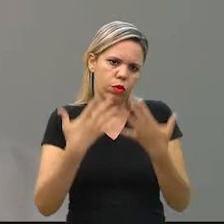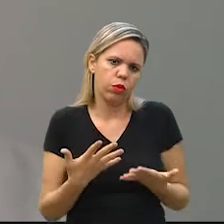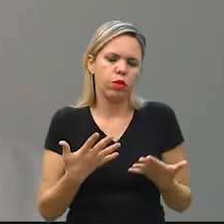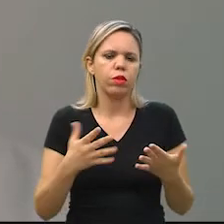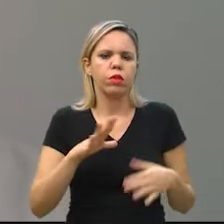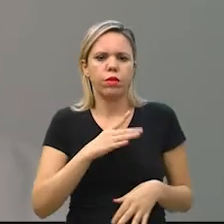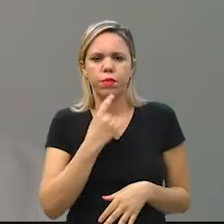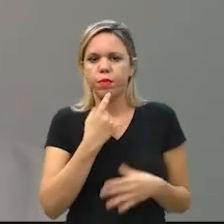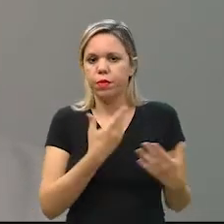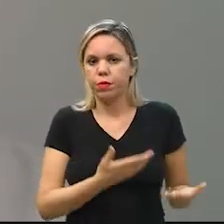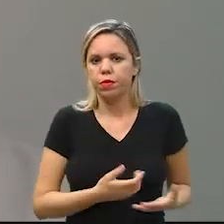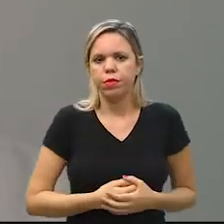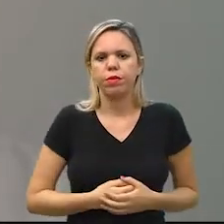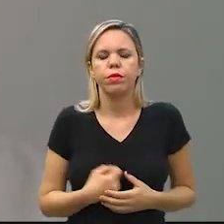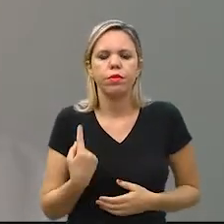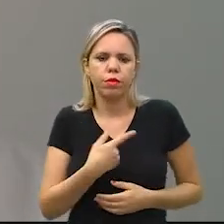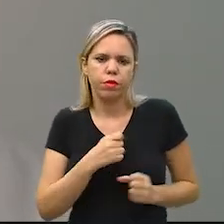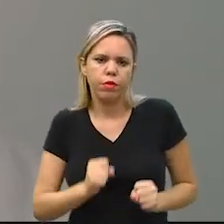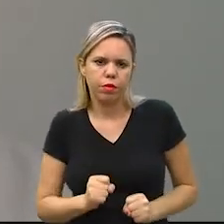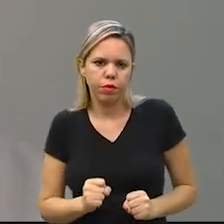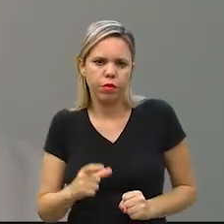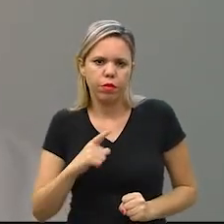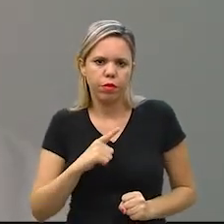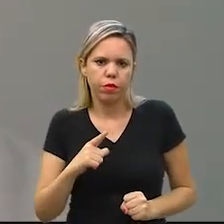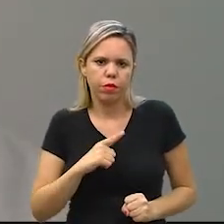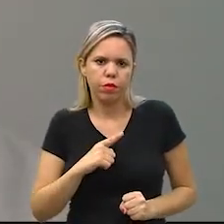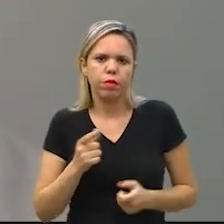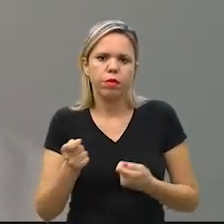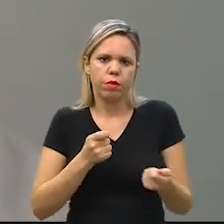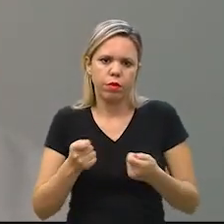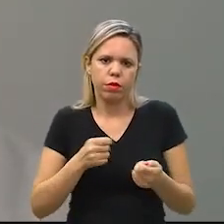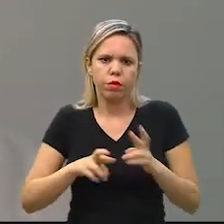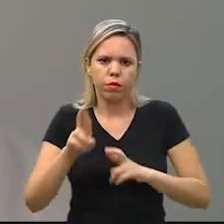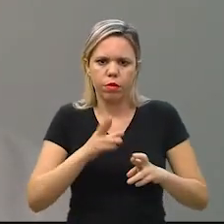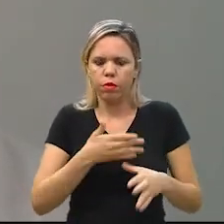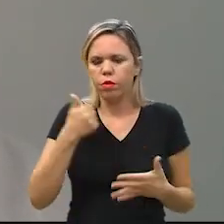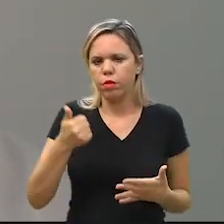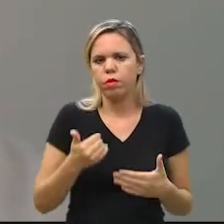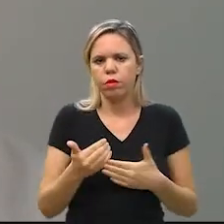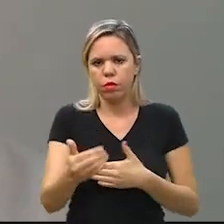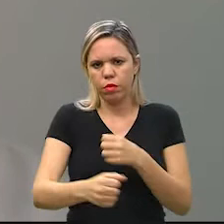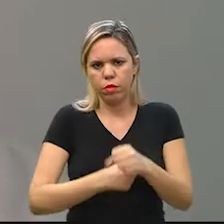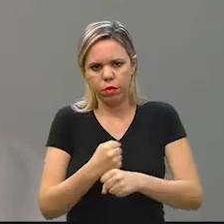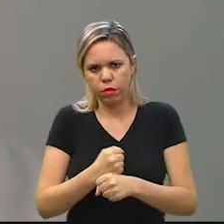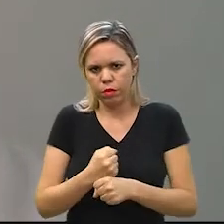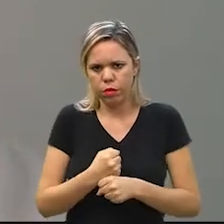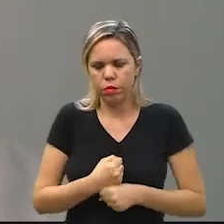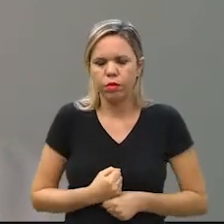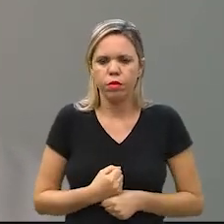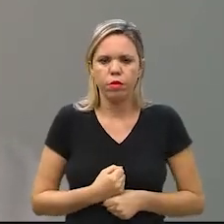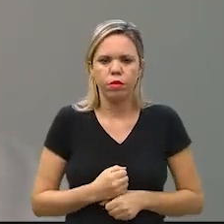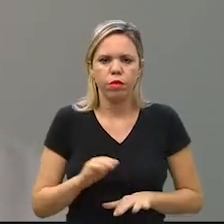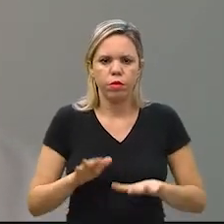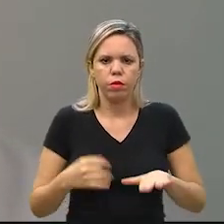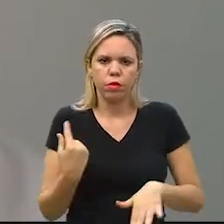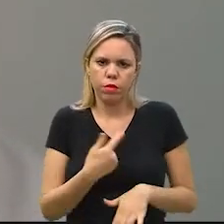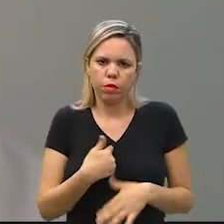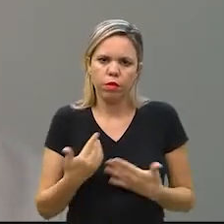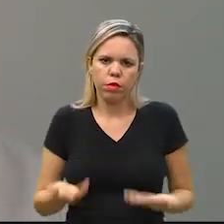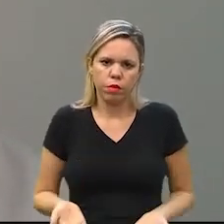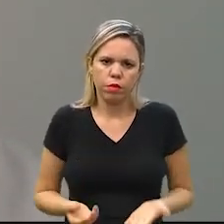na cidade de Campinas, para que a gente possa ter um equilíbrio fiscal melhor para os próximos anos, porque conforme a